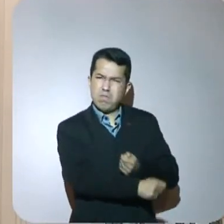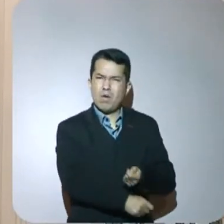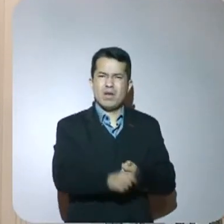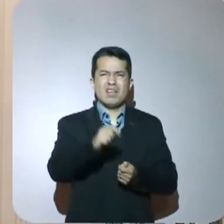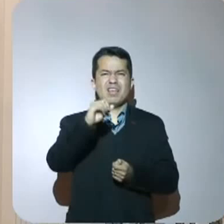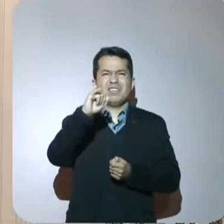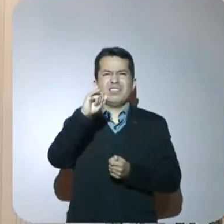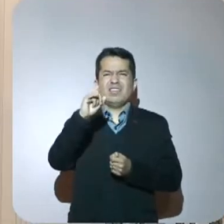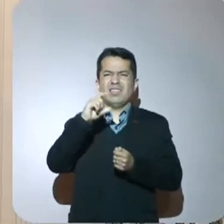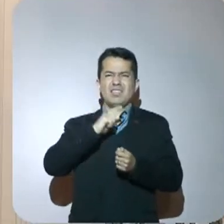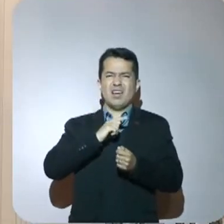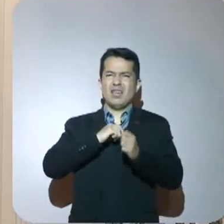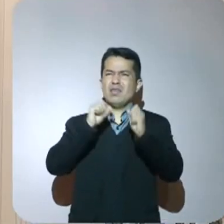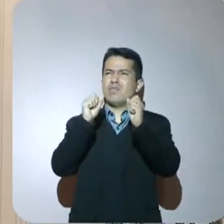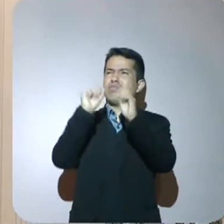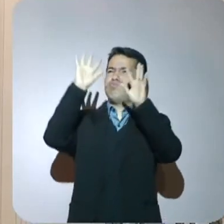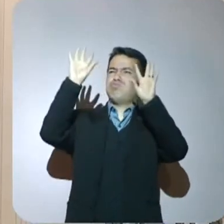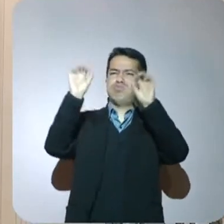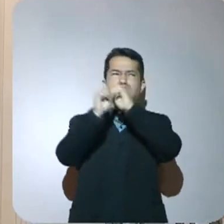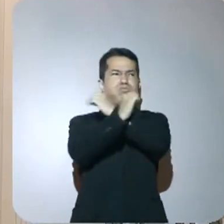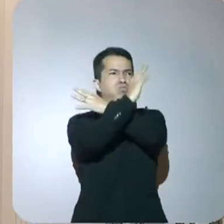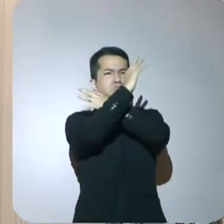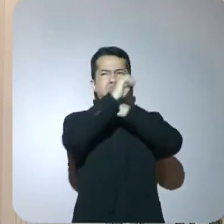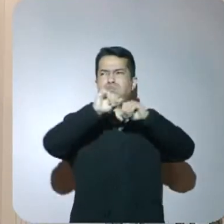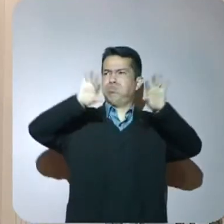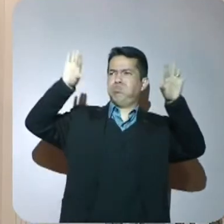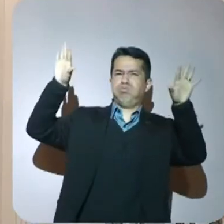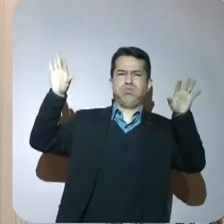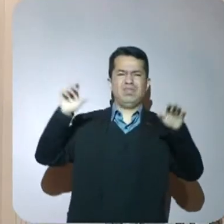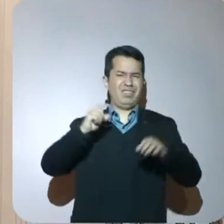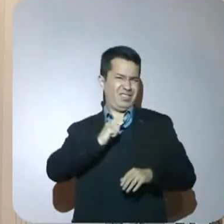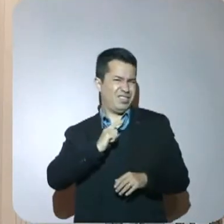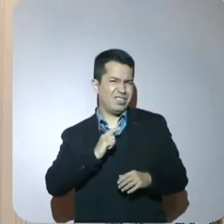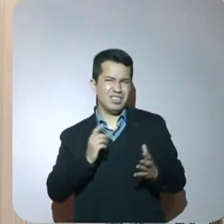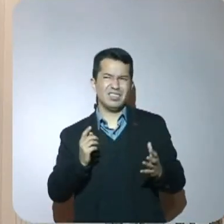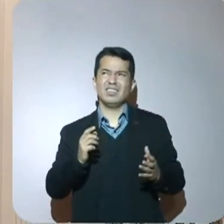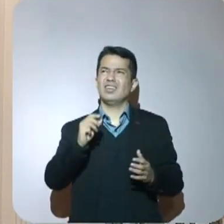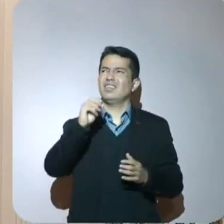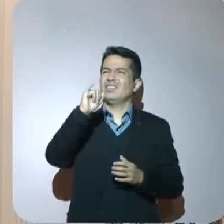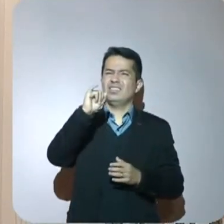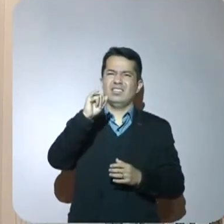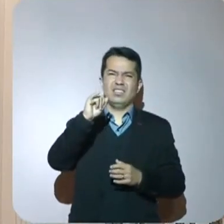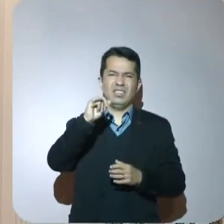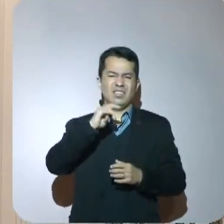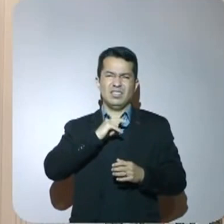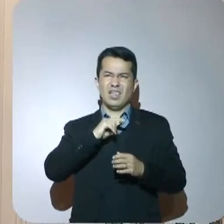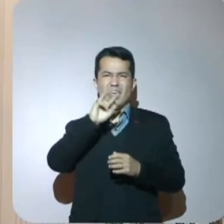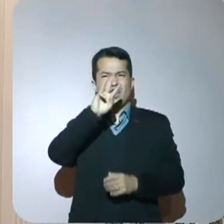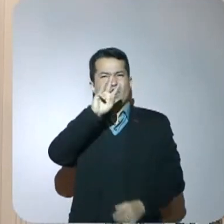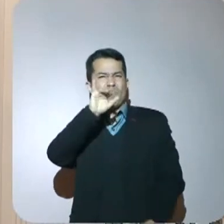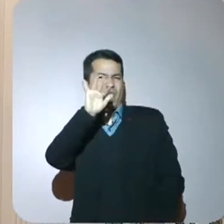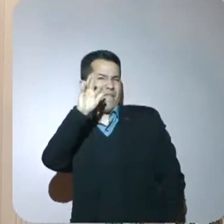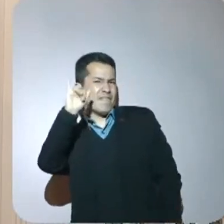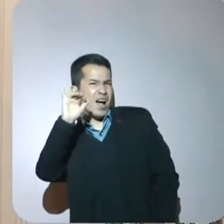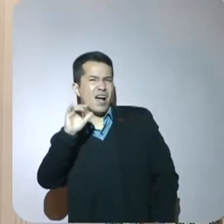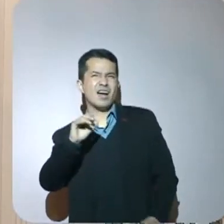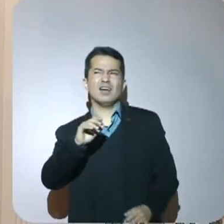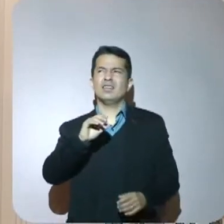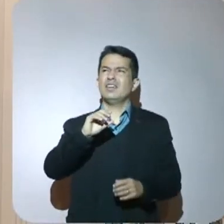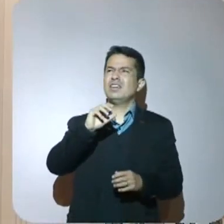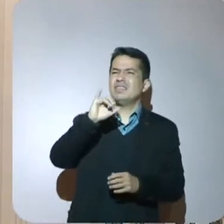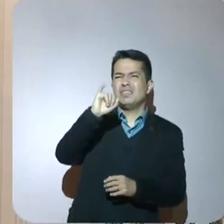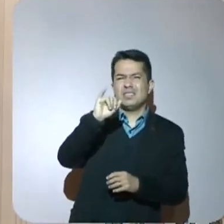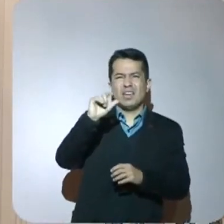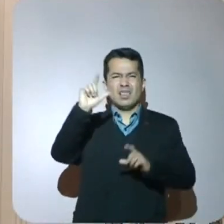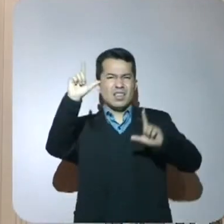tem holofote, se não tem holofote, se transmite online, se faz a ceia via virtual ou não faz.